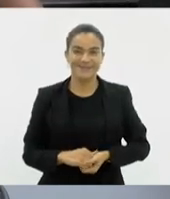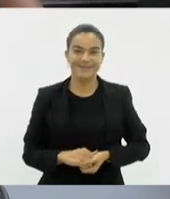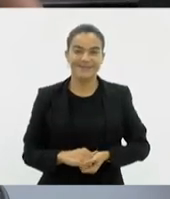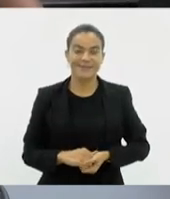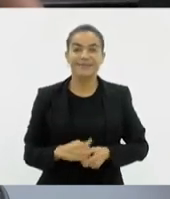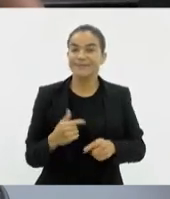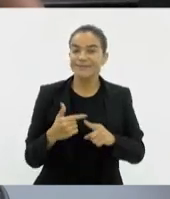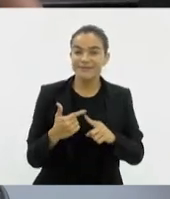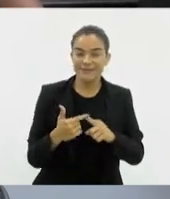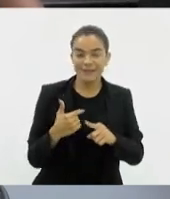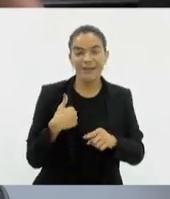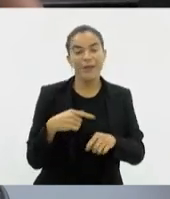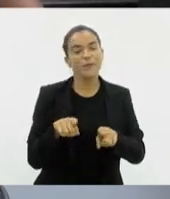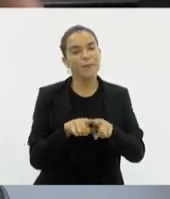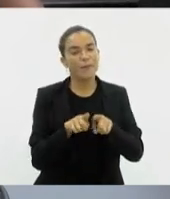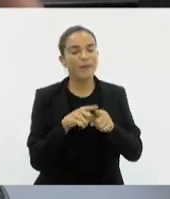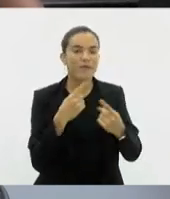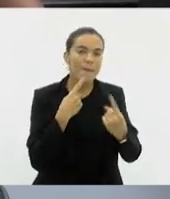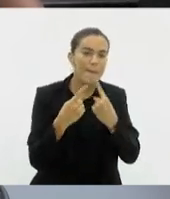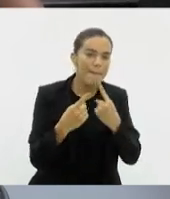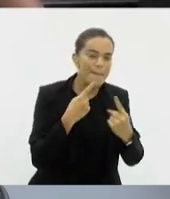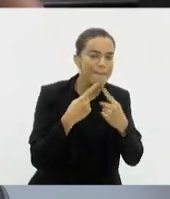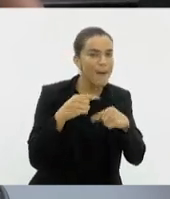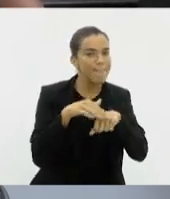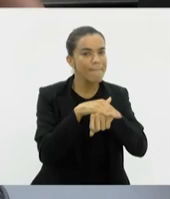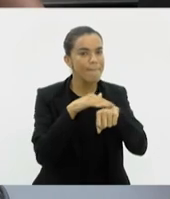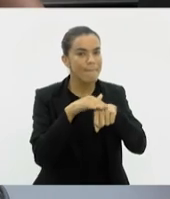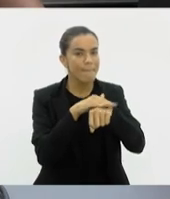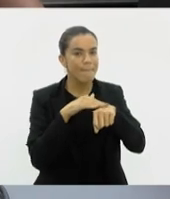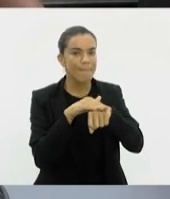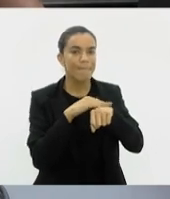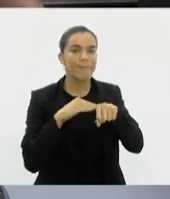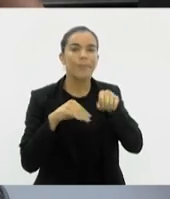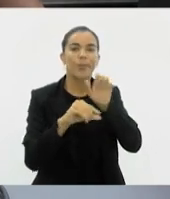Porque, inclusive, eu estava ponderando com ele o seguinte, que lá no